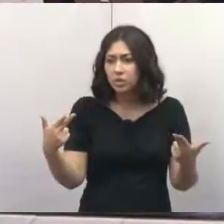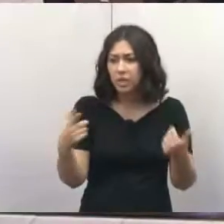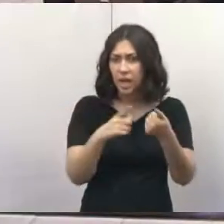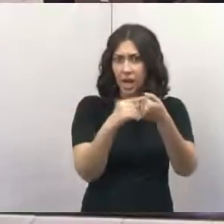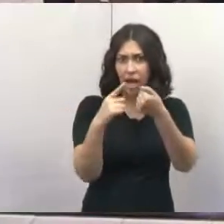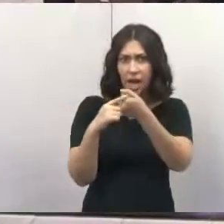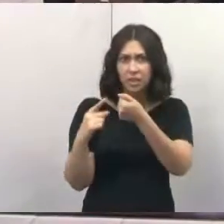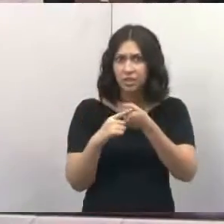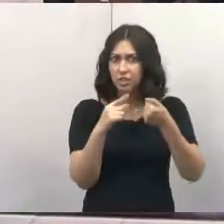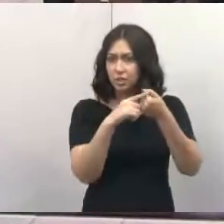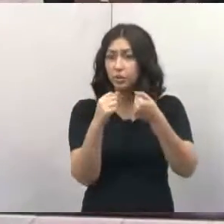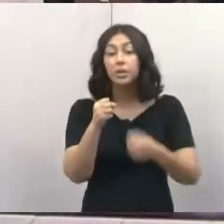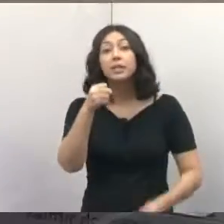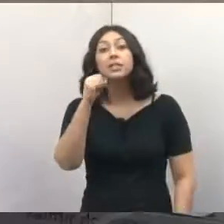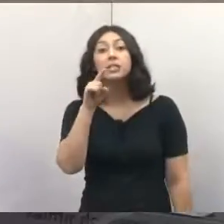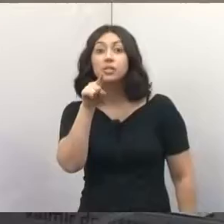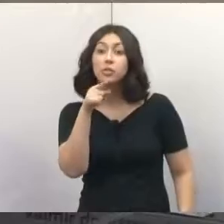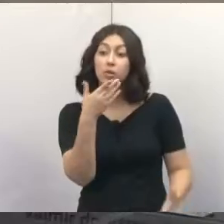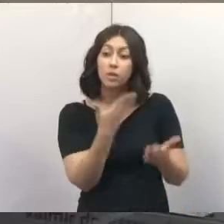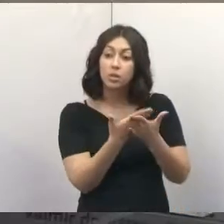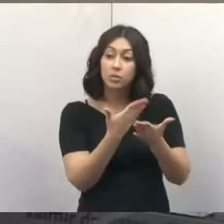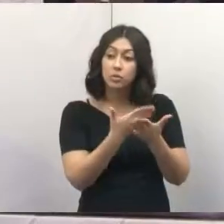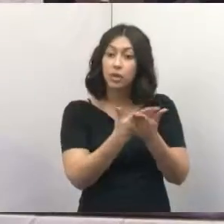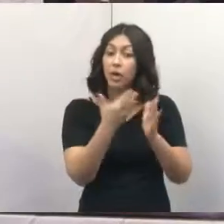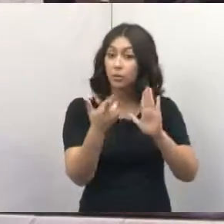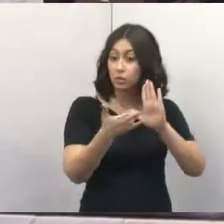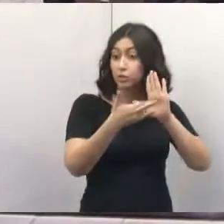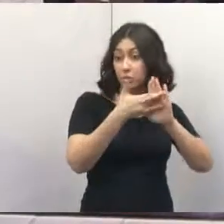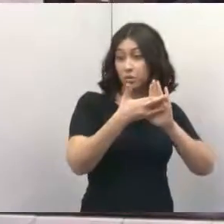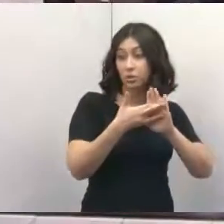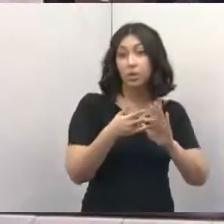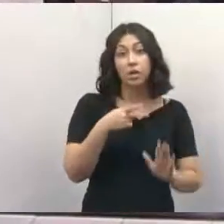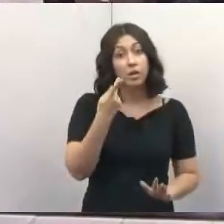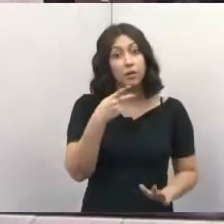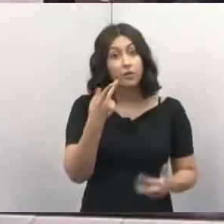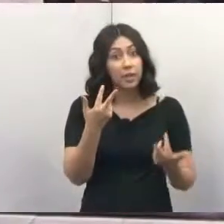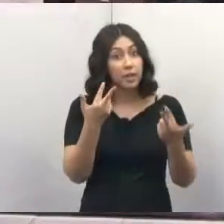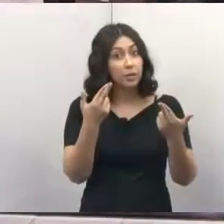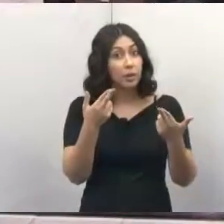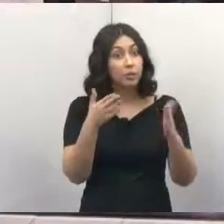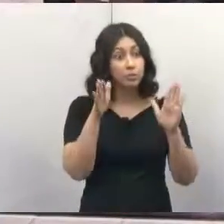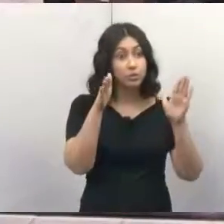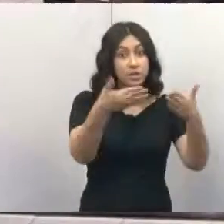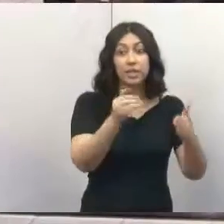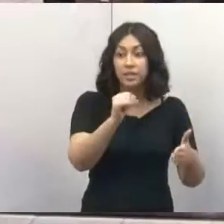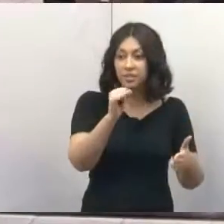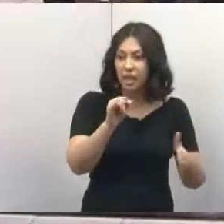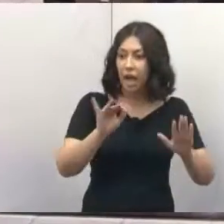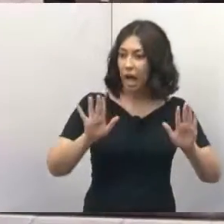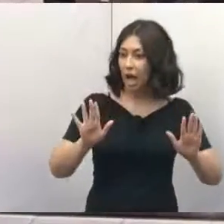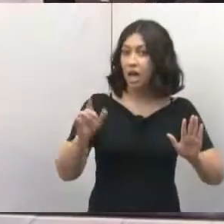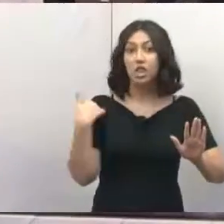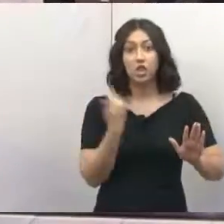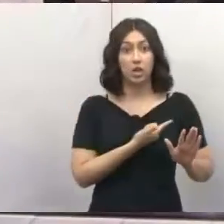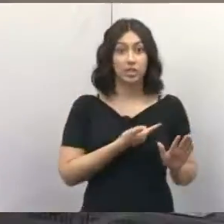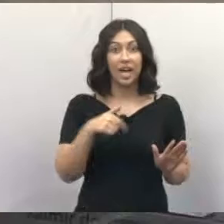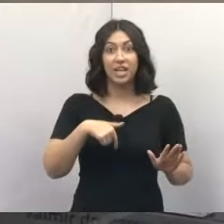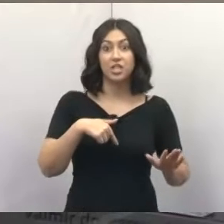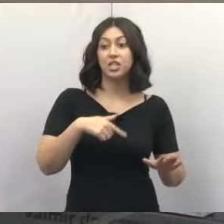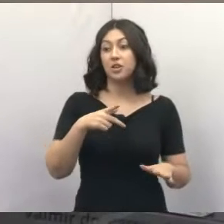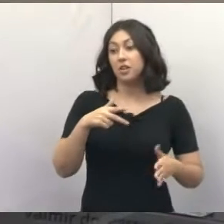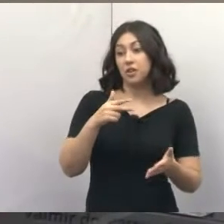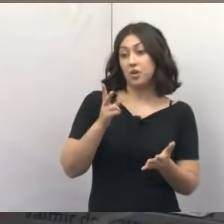artigos? Se o senhor estudar aí o regimento interno e falar em cima do que ia ser o destaque ou não, sim, mas Nossa, no projeto não. Então nós não vamos acabar saindo